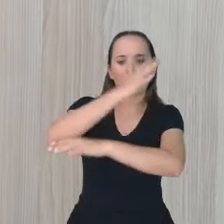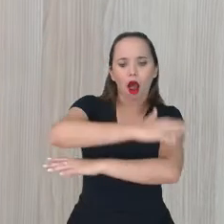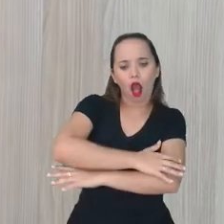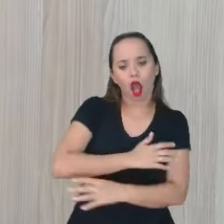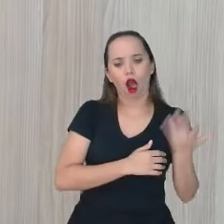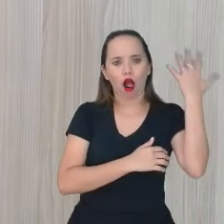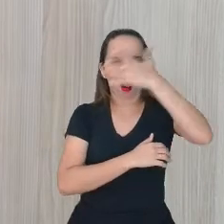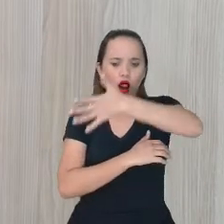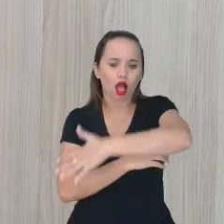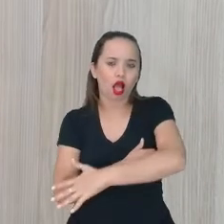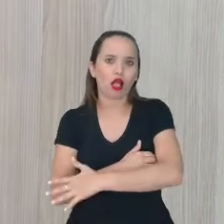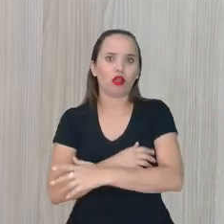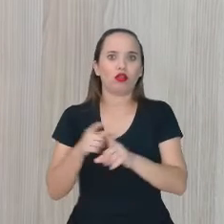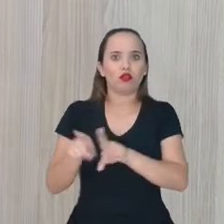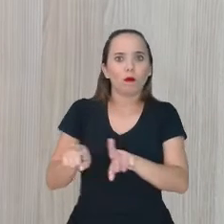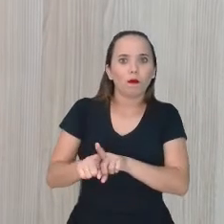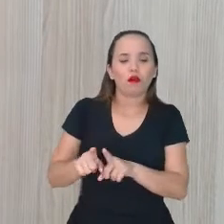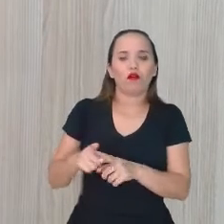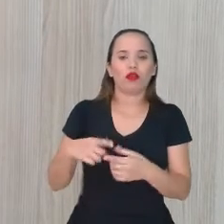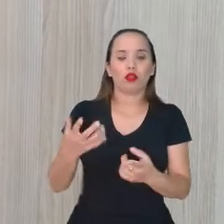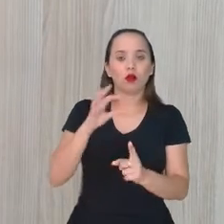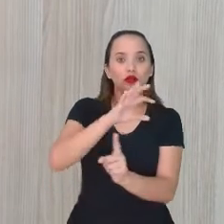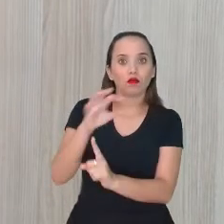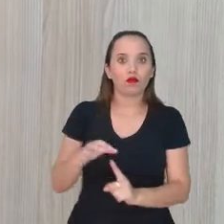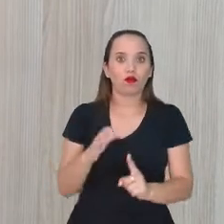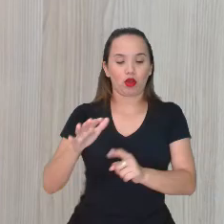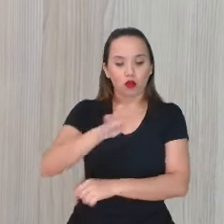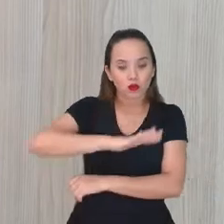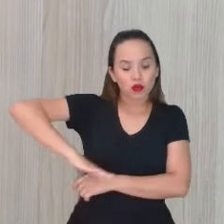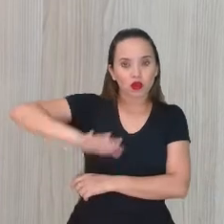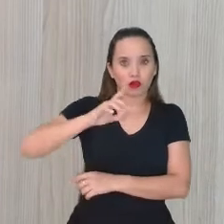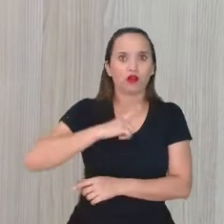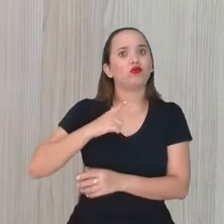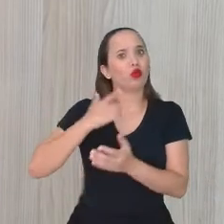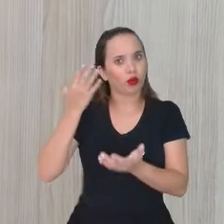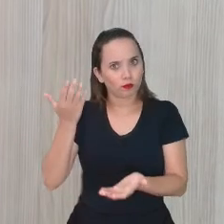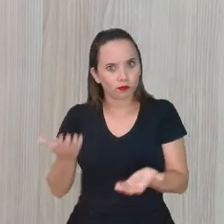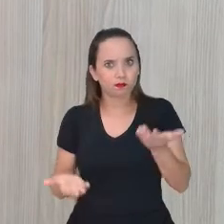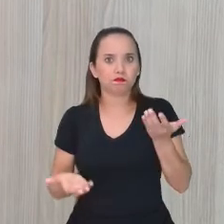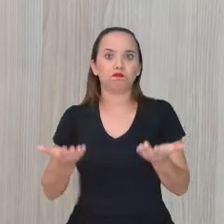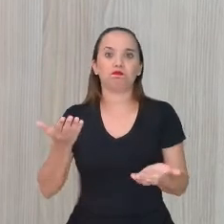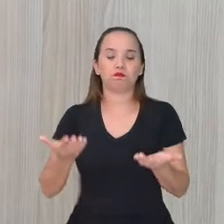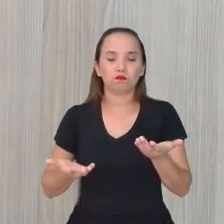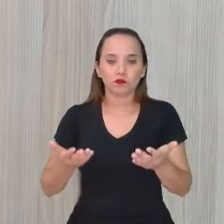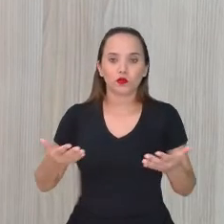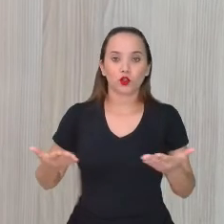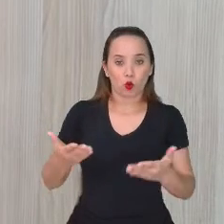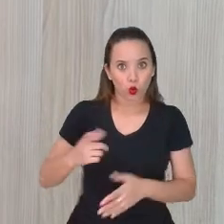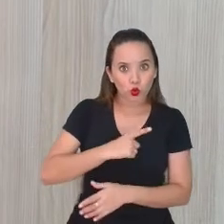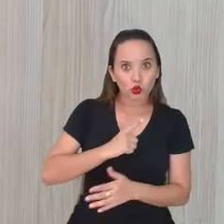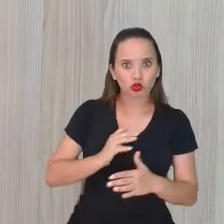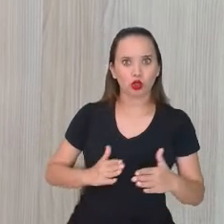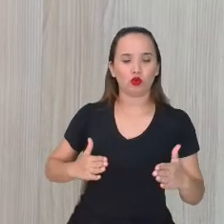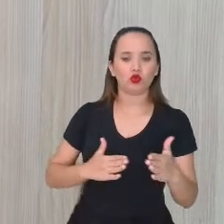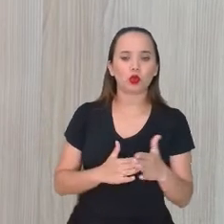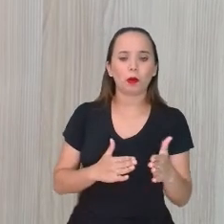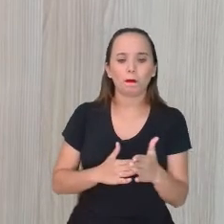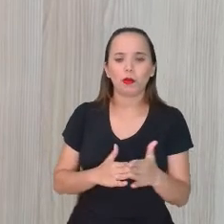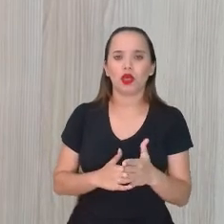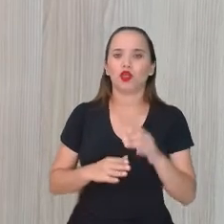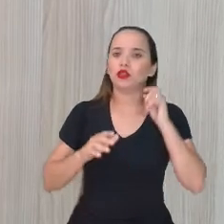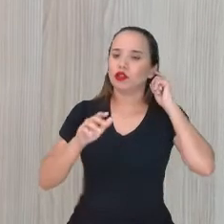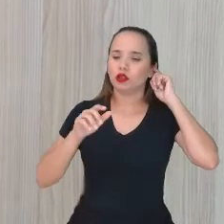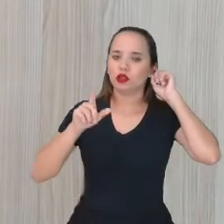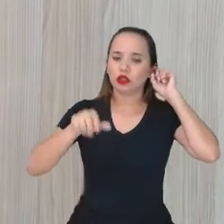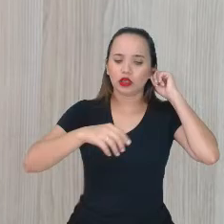Então, ou seja, os impactos ambientais são bem aqui, ó, equilibrados. Hoje em dia, né, tem até chamadas fronteiras agrícolas, né, plantação de Isso. soja tomando